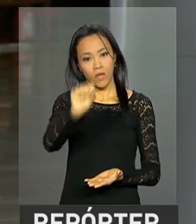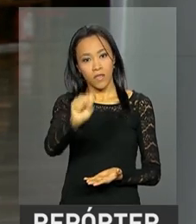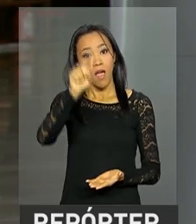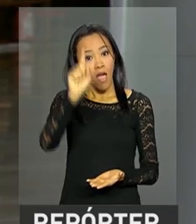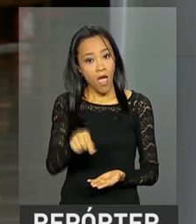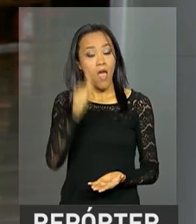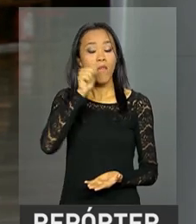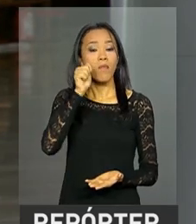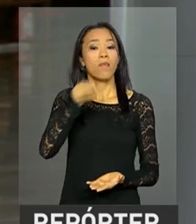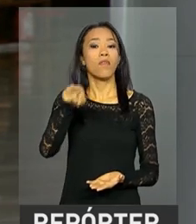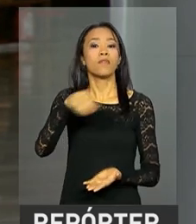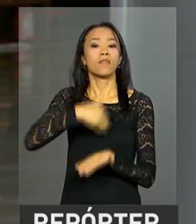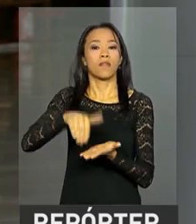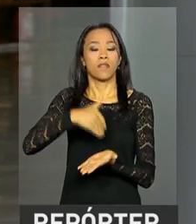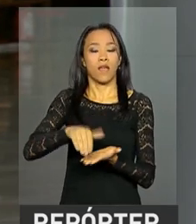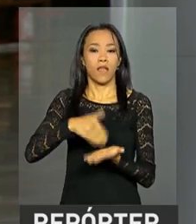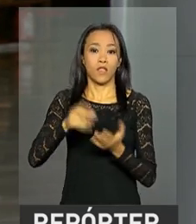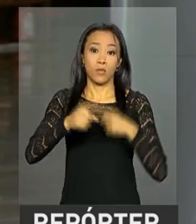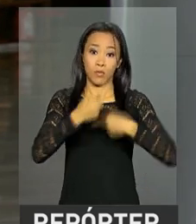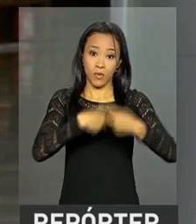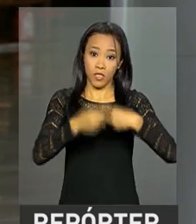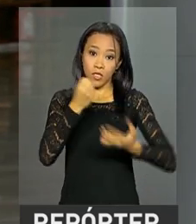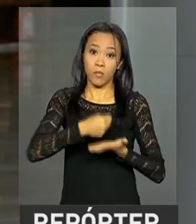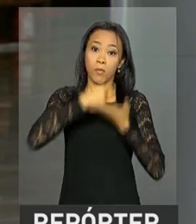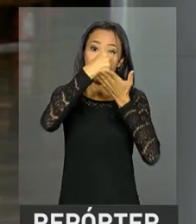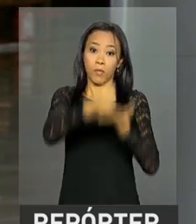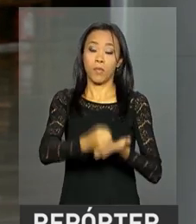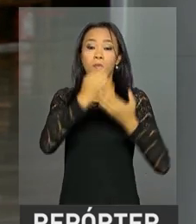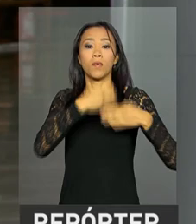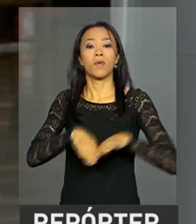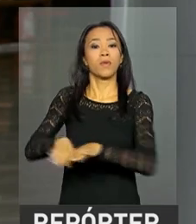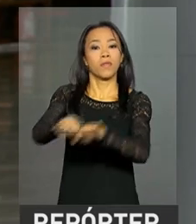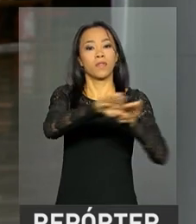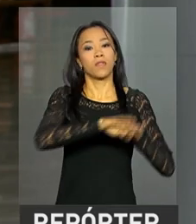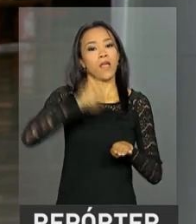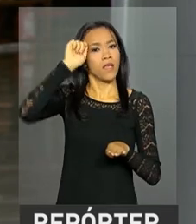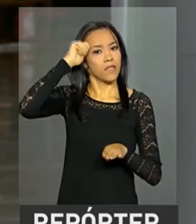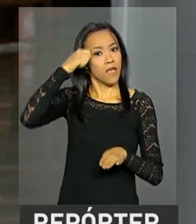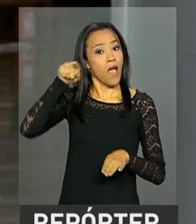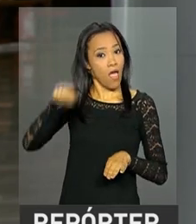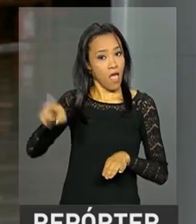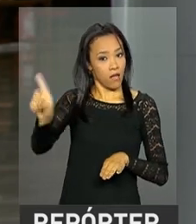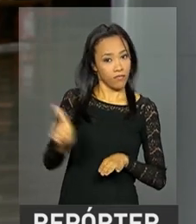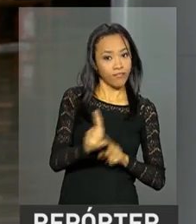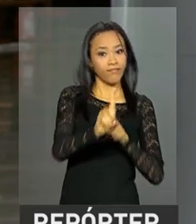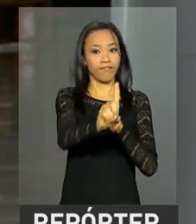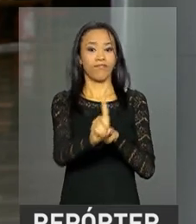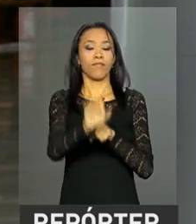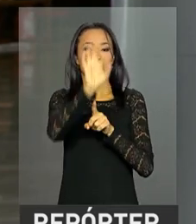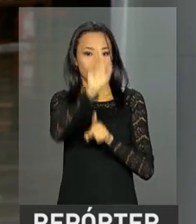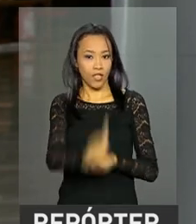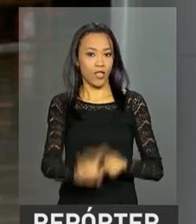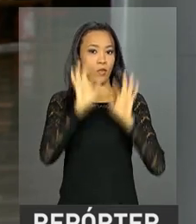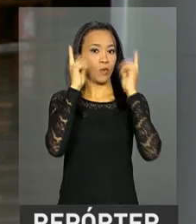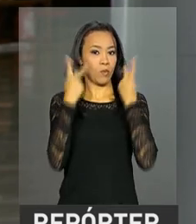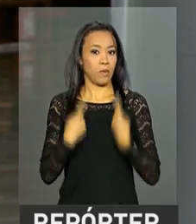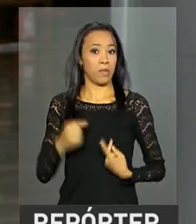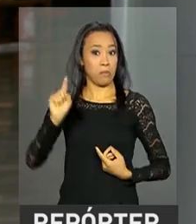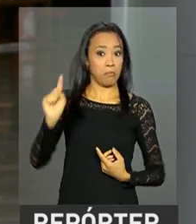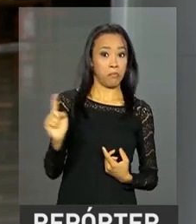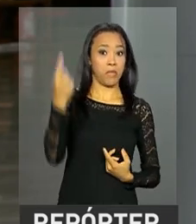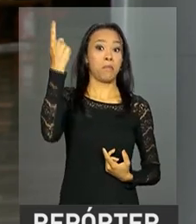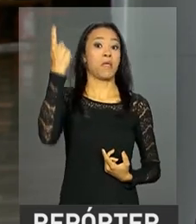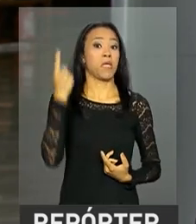promoção da Igualdade racial e vai passar a comandar o ministério dos Direitos Humanos primeira magistrada negra do